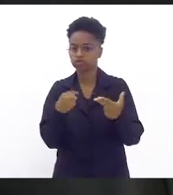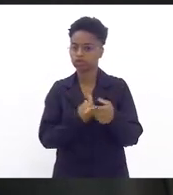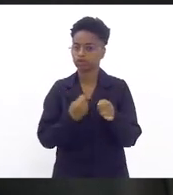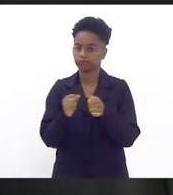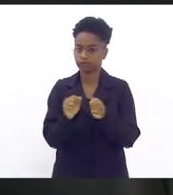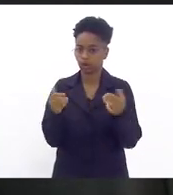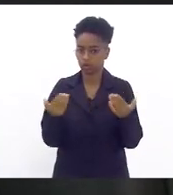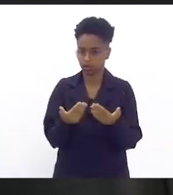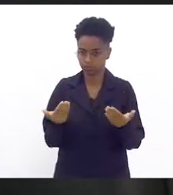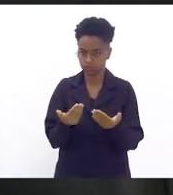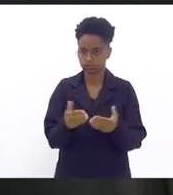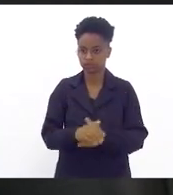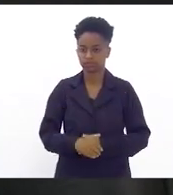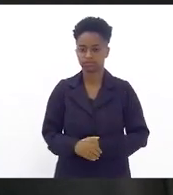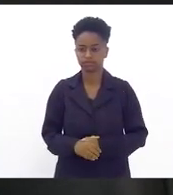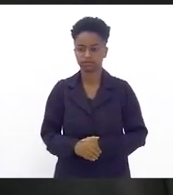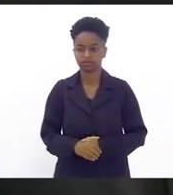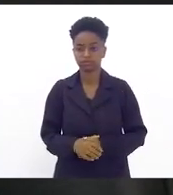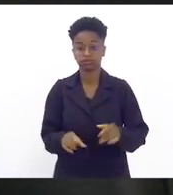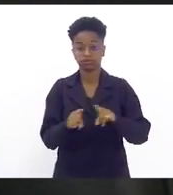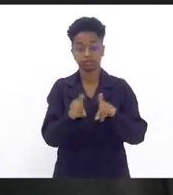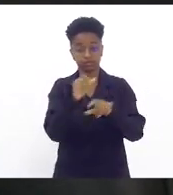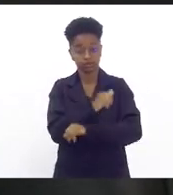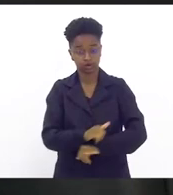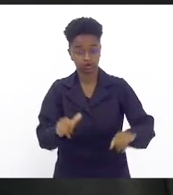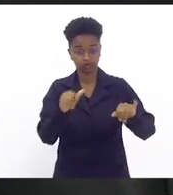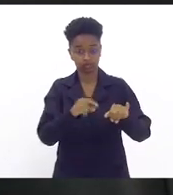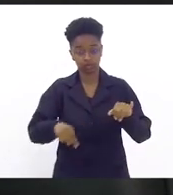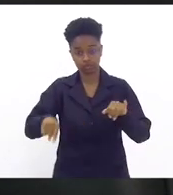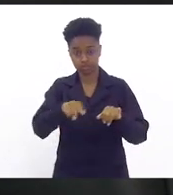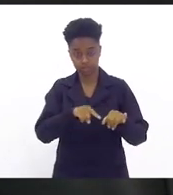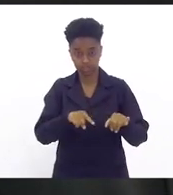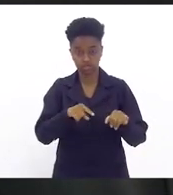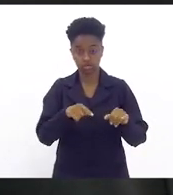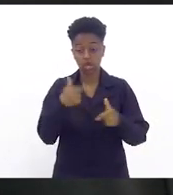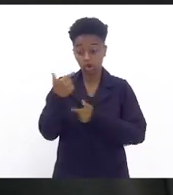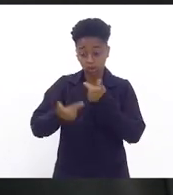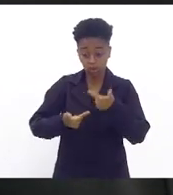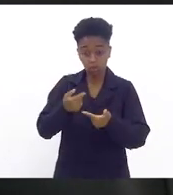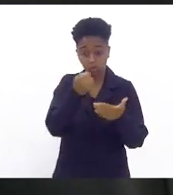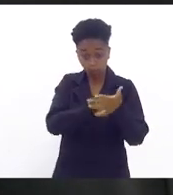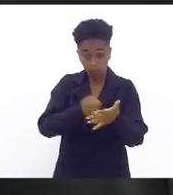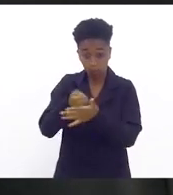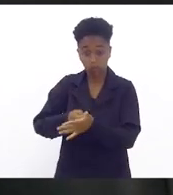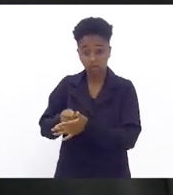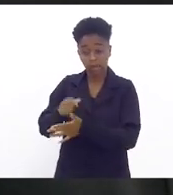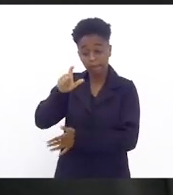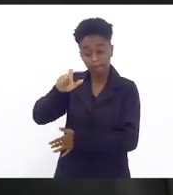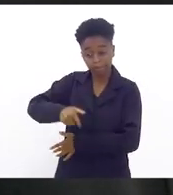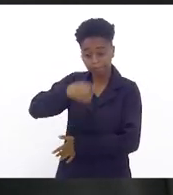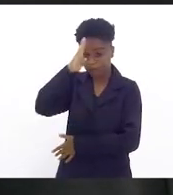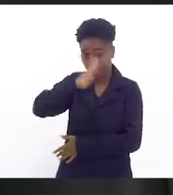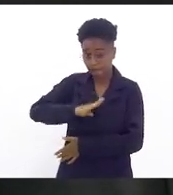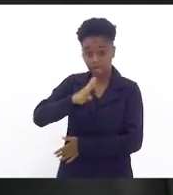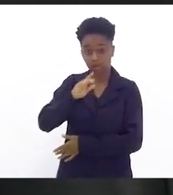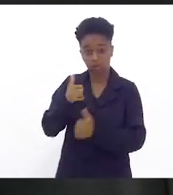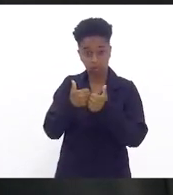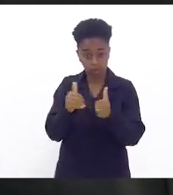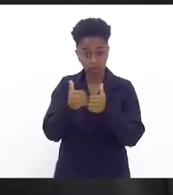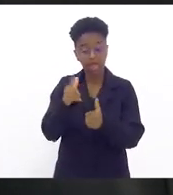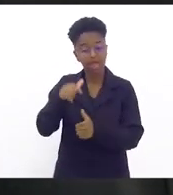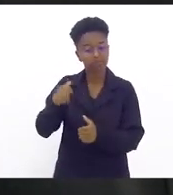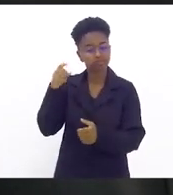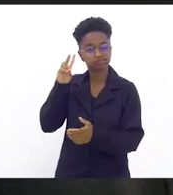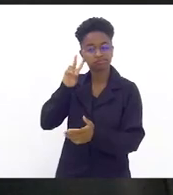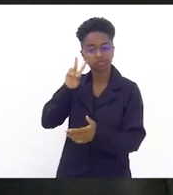na tarde de hoje dizer para vocês que luta pelo passe livre é uma luta histórica que tem muito a